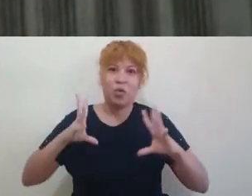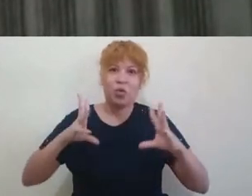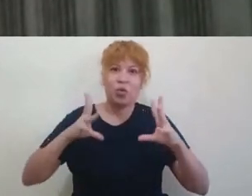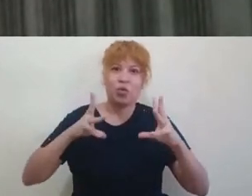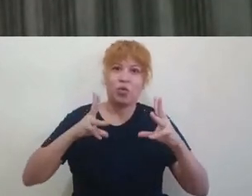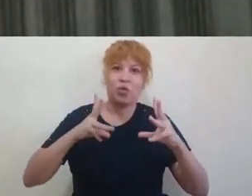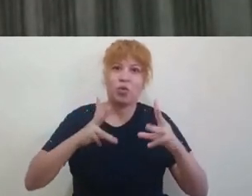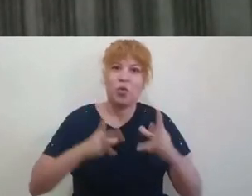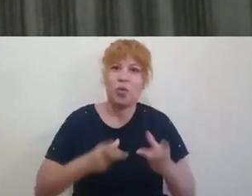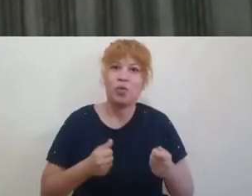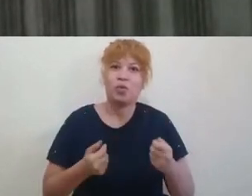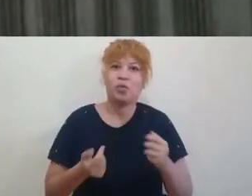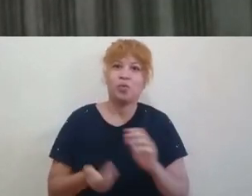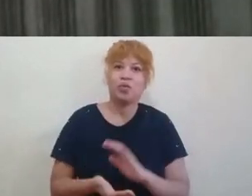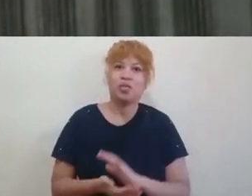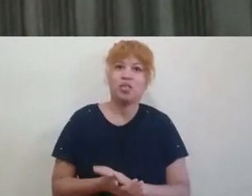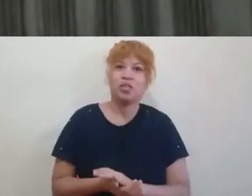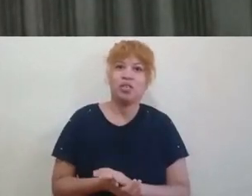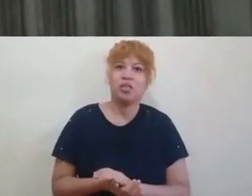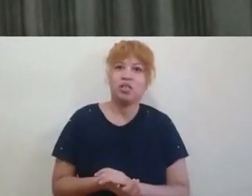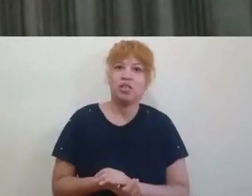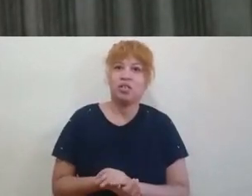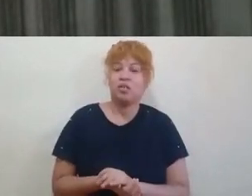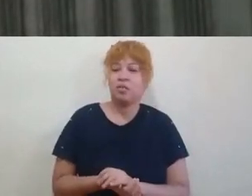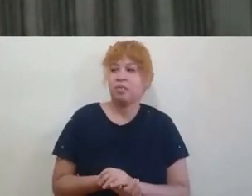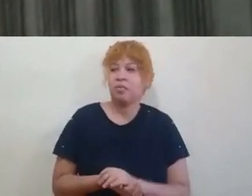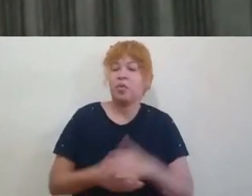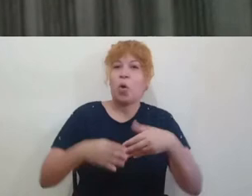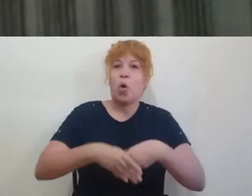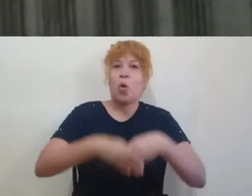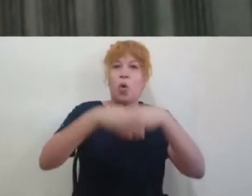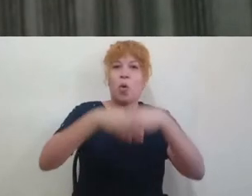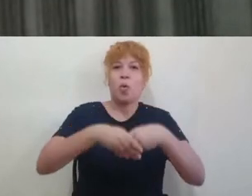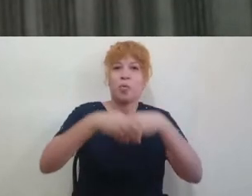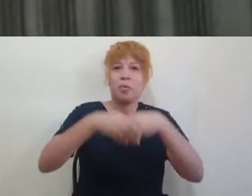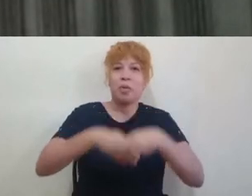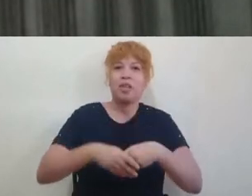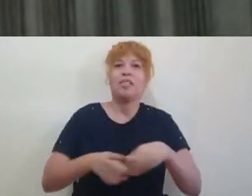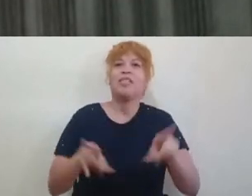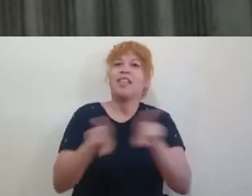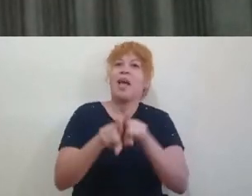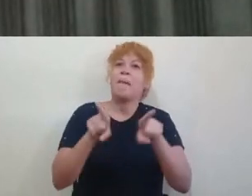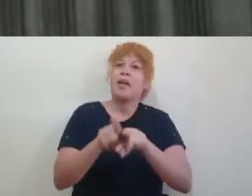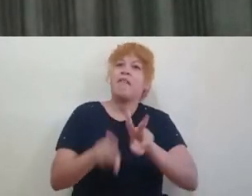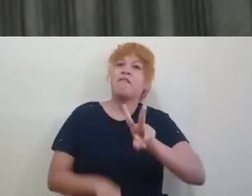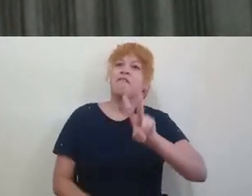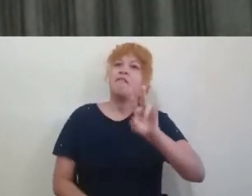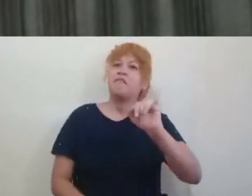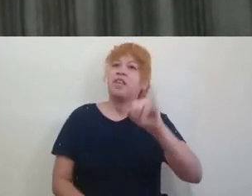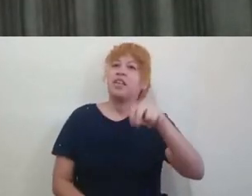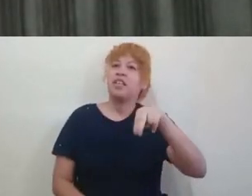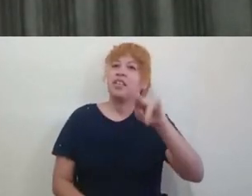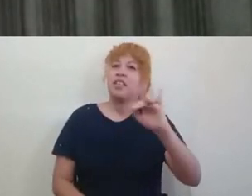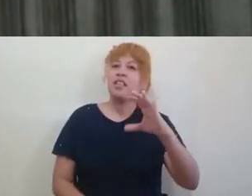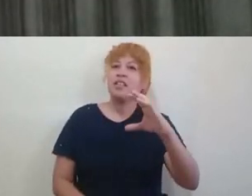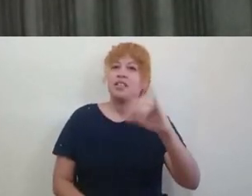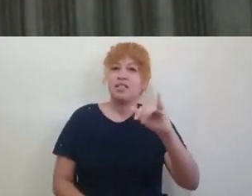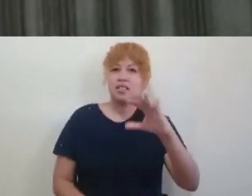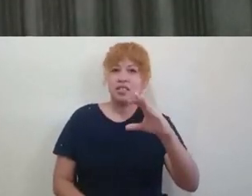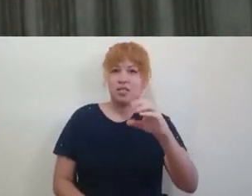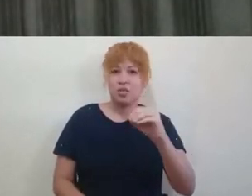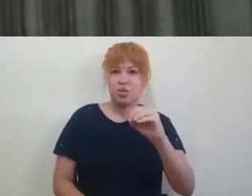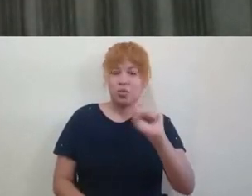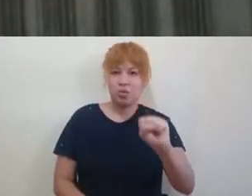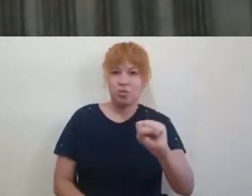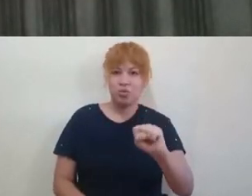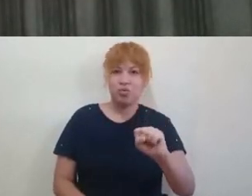de Santo Agostinho, em nome da qual saúdo os demais técnicos e técnicas da UFRPE.